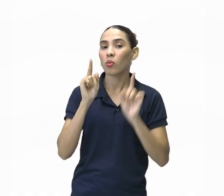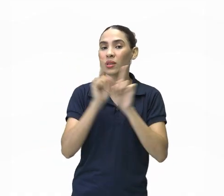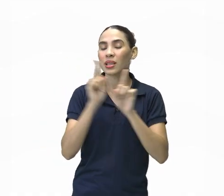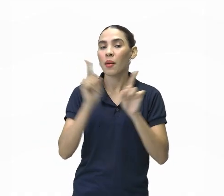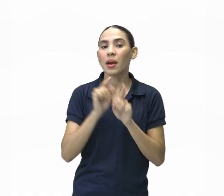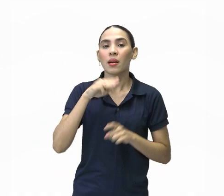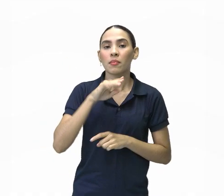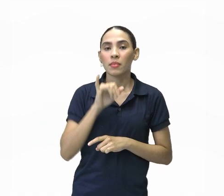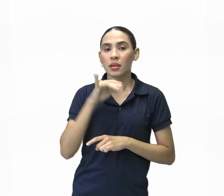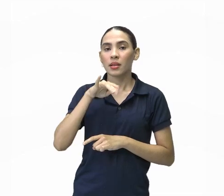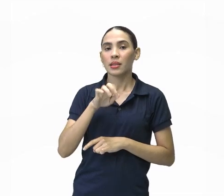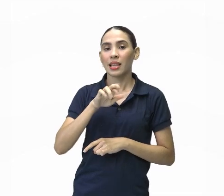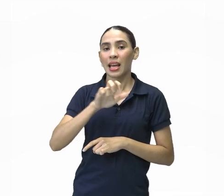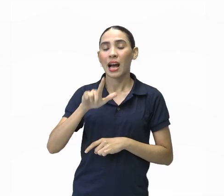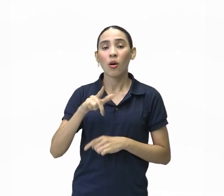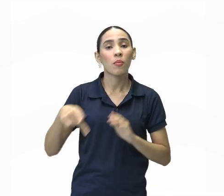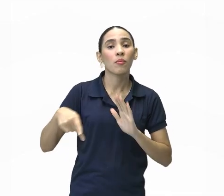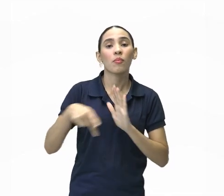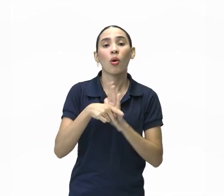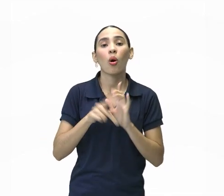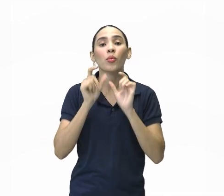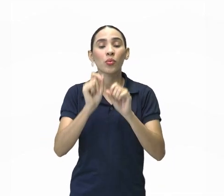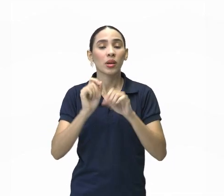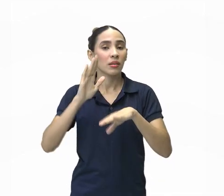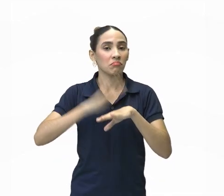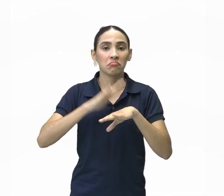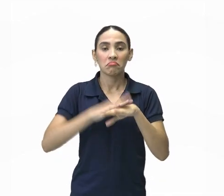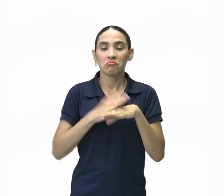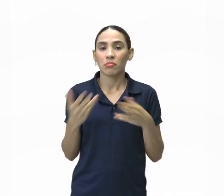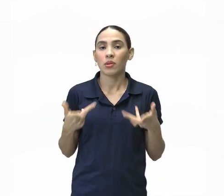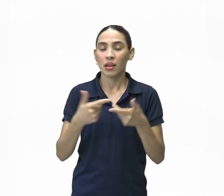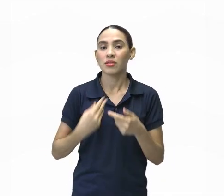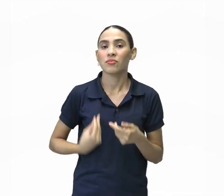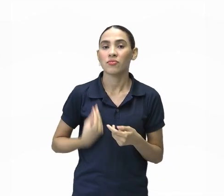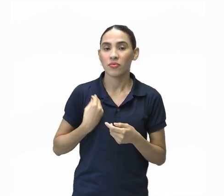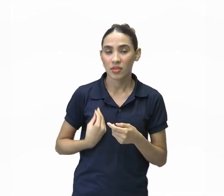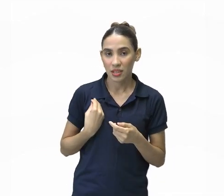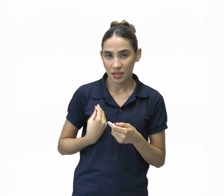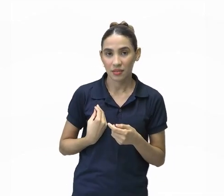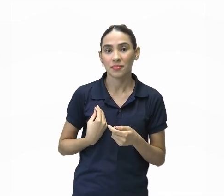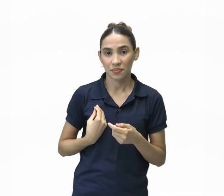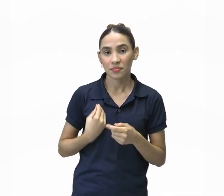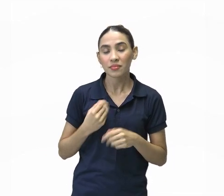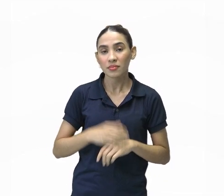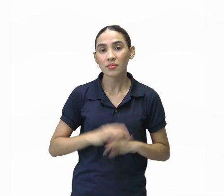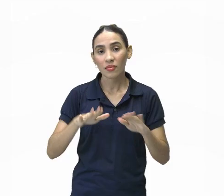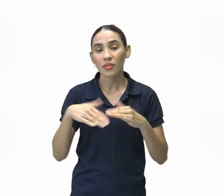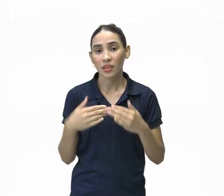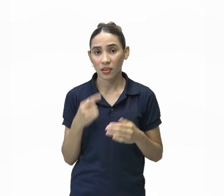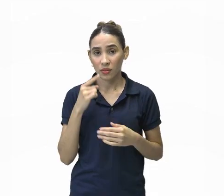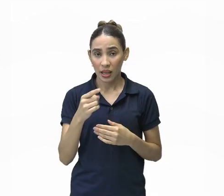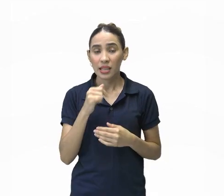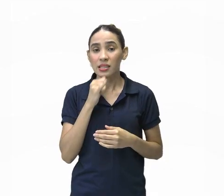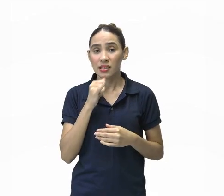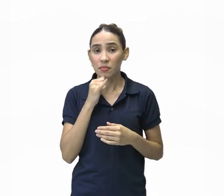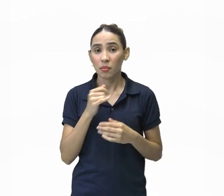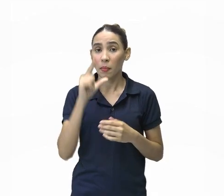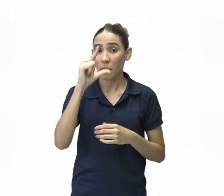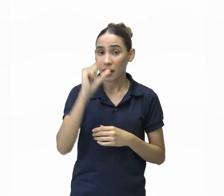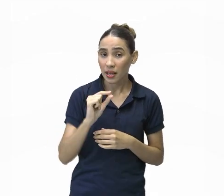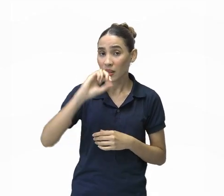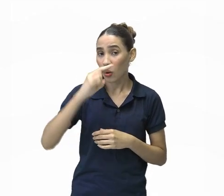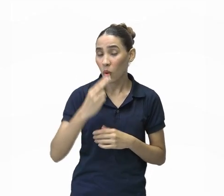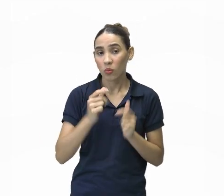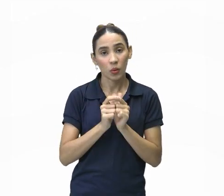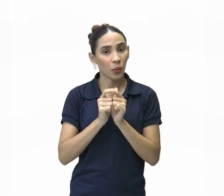minerais para seu próprio benefício. Isso mesmo, em pequena ou